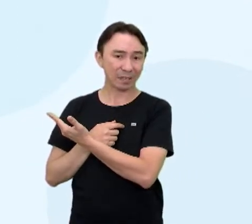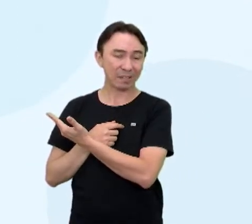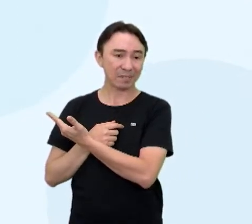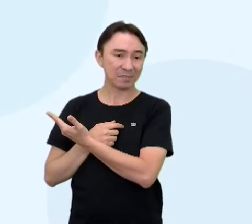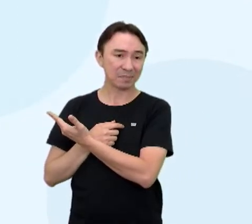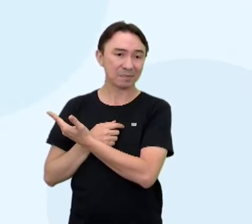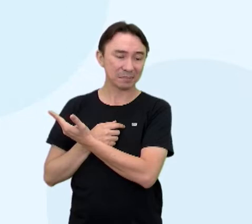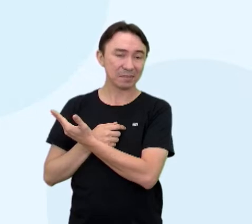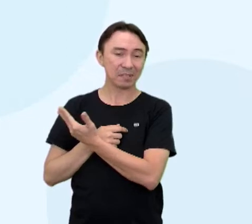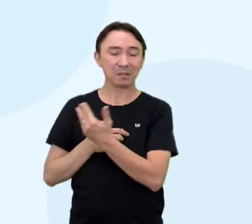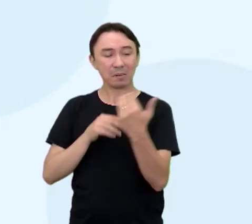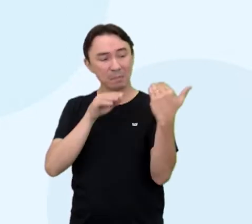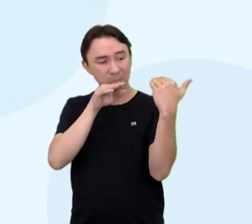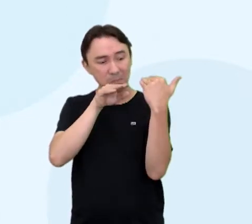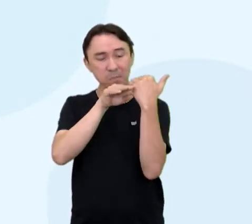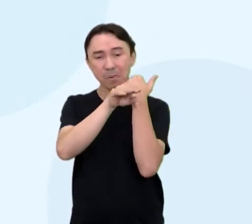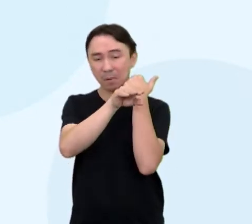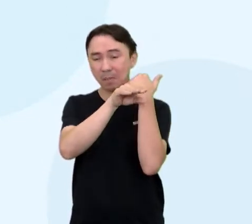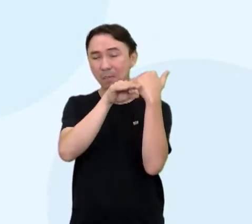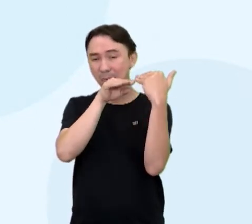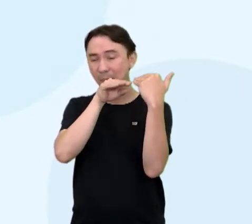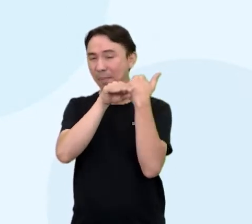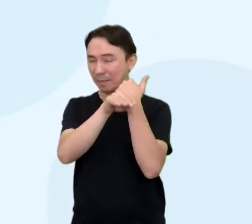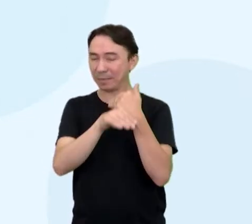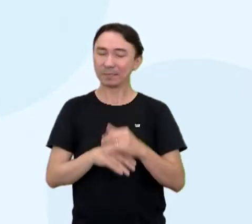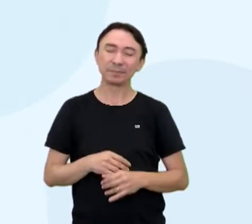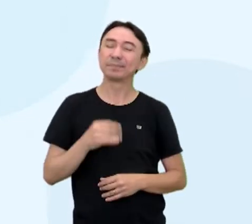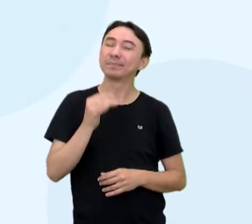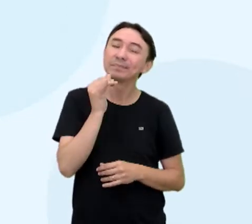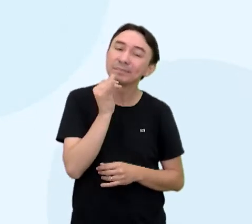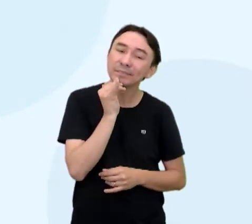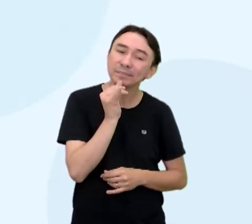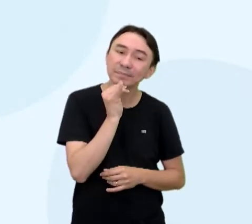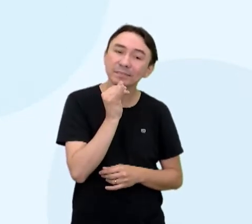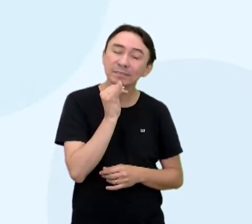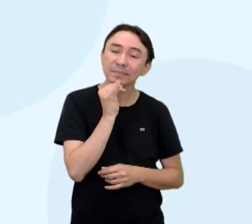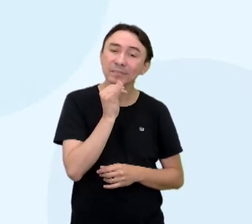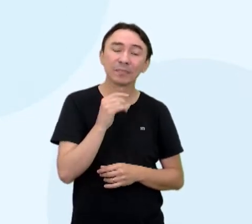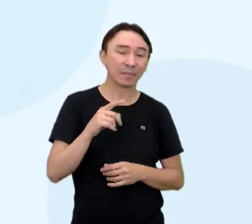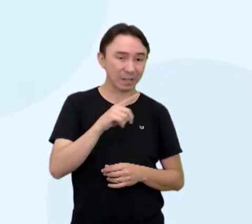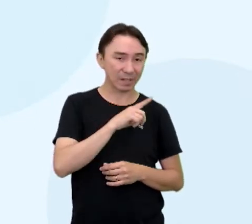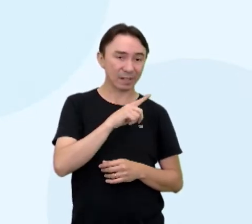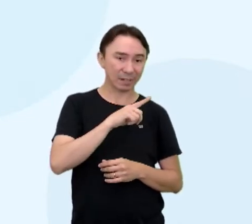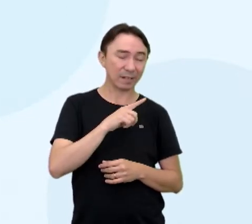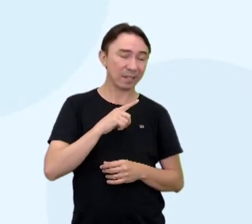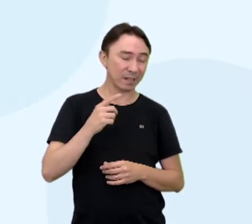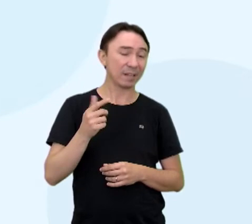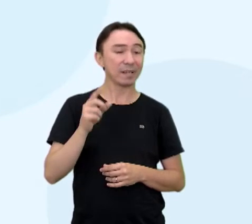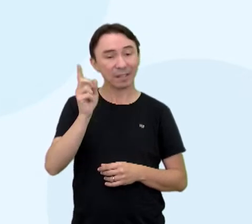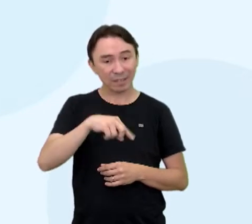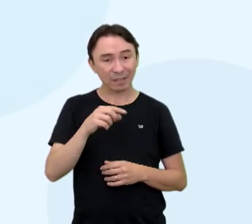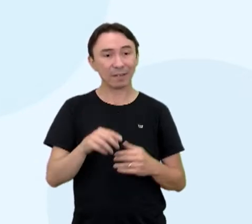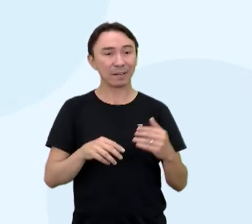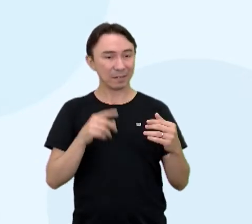né, raspando na outra, né. O melhor exemplo disso aí é a falha de San Andreas, onde está localizado lá as duas setas, né, da região